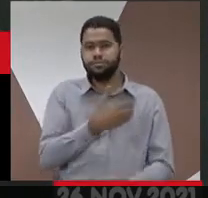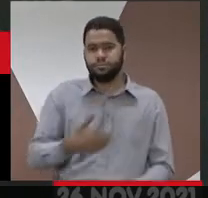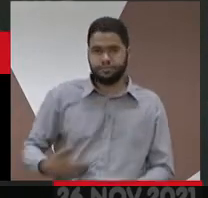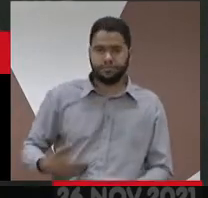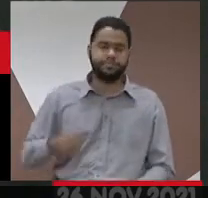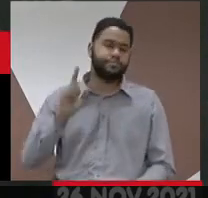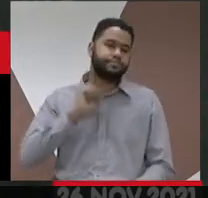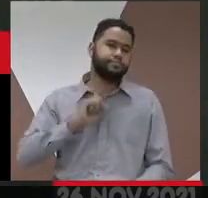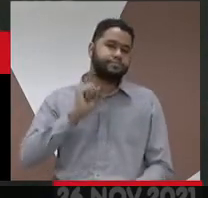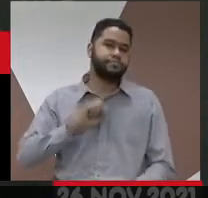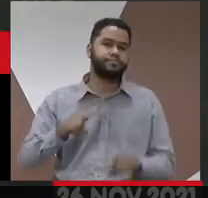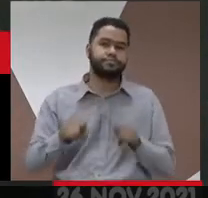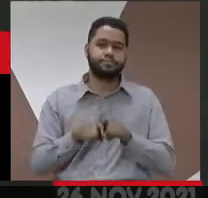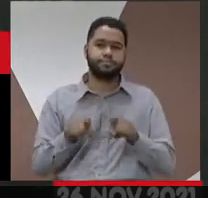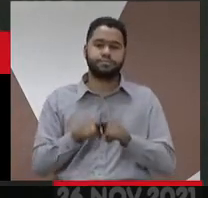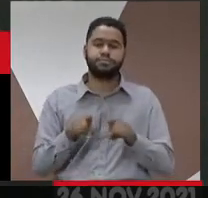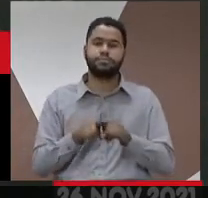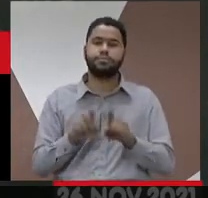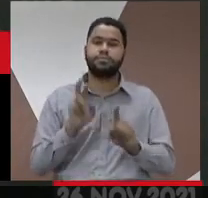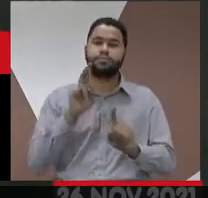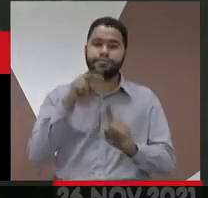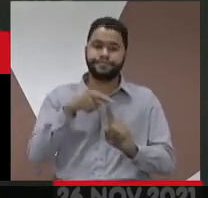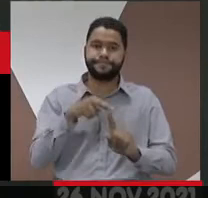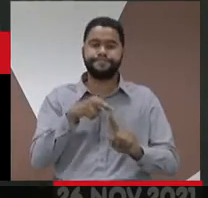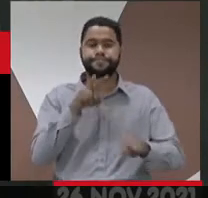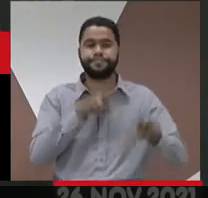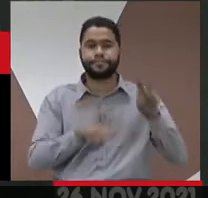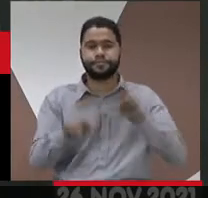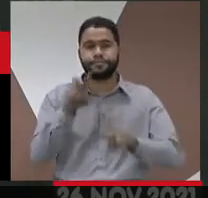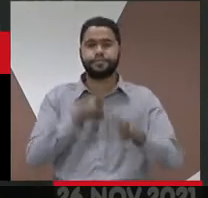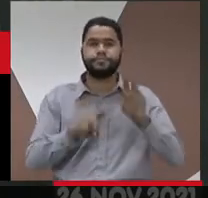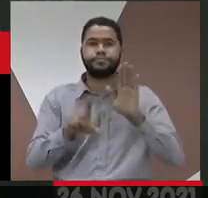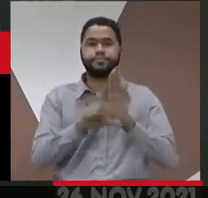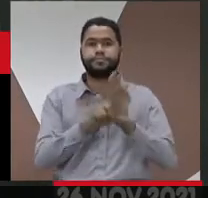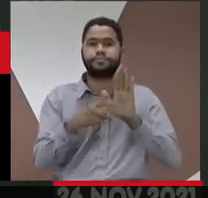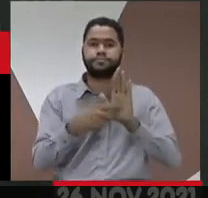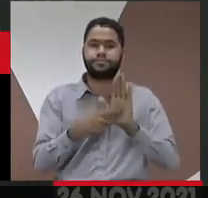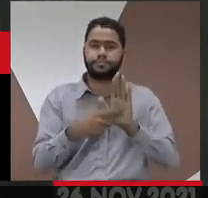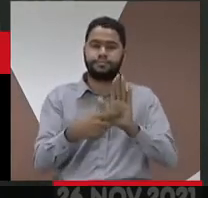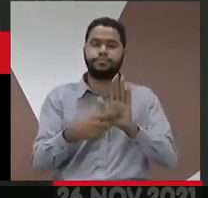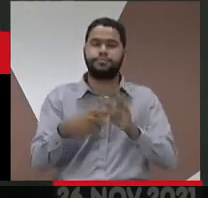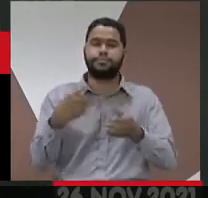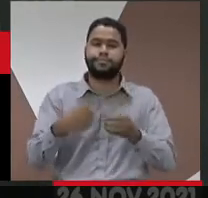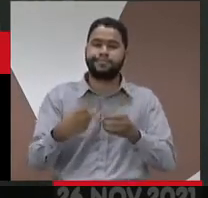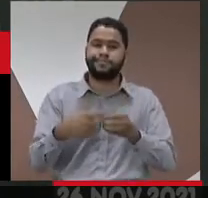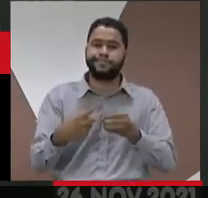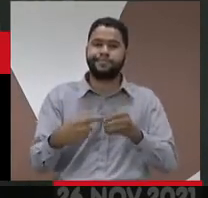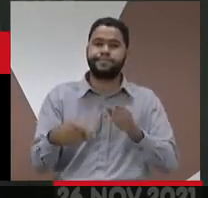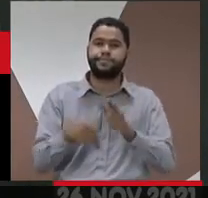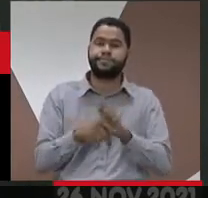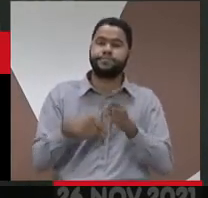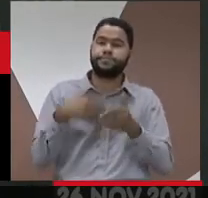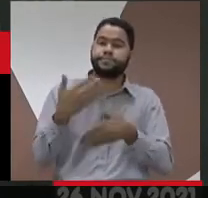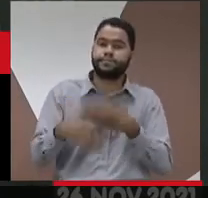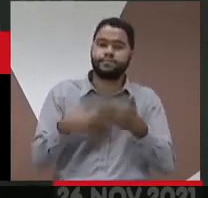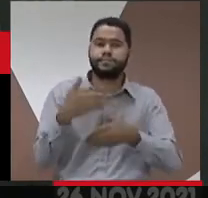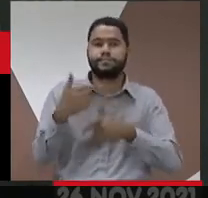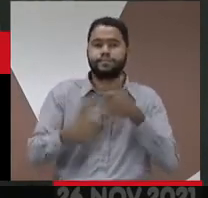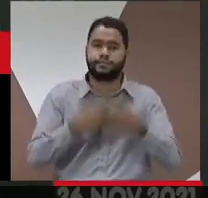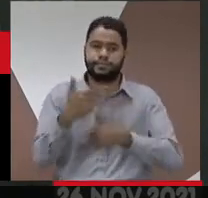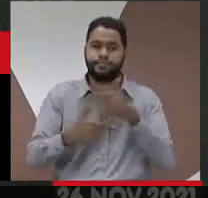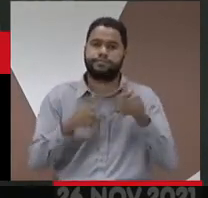partir da Agência Metropolitana, referente à revisão da legislação urbanística municipal, tem ocorrido sem o desenvolvimento de